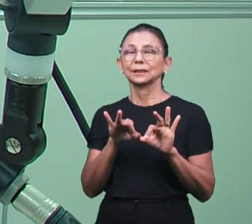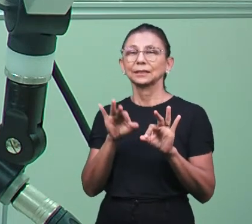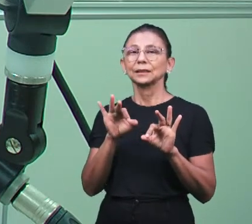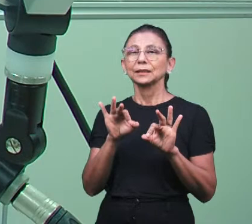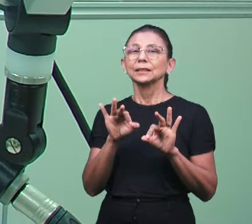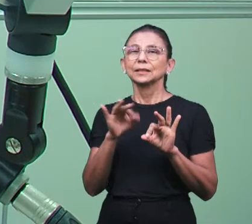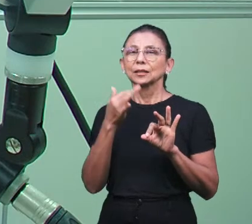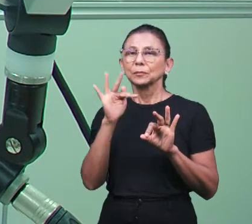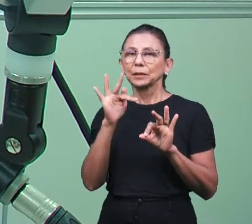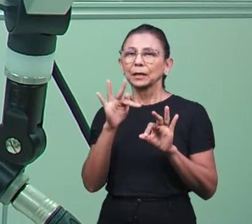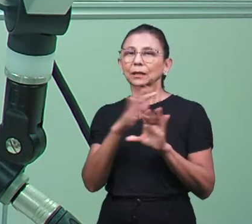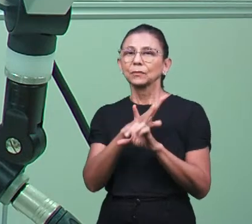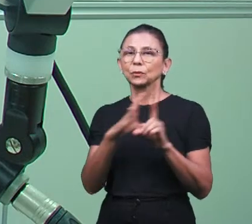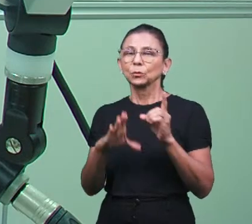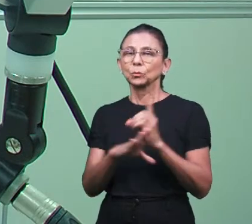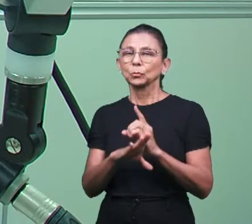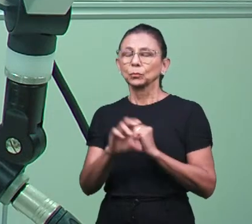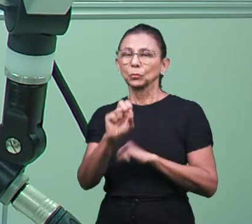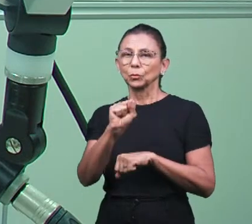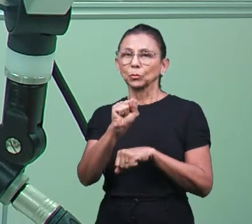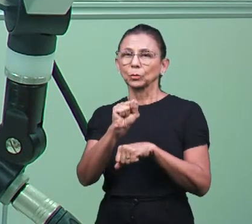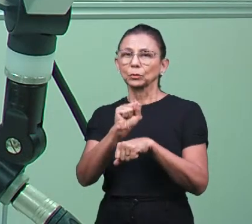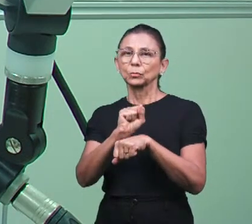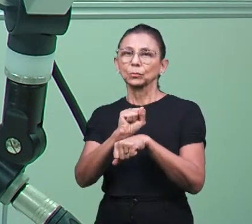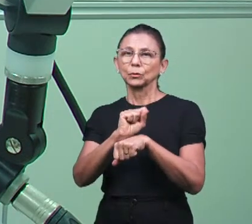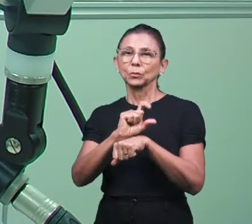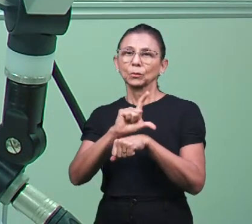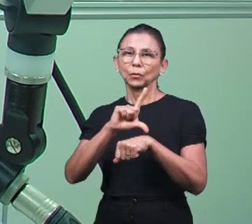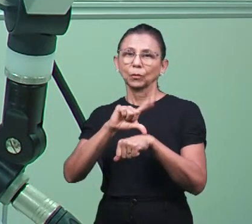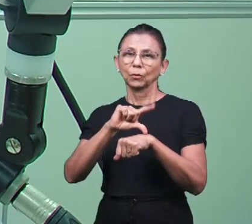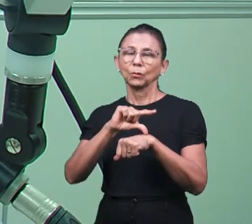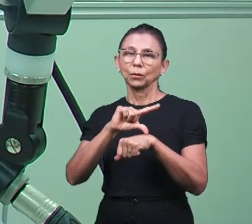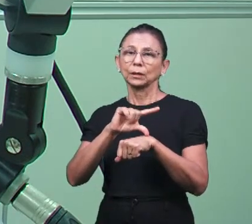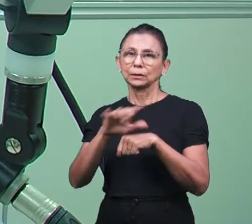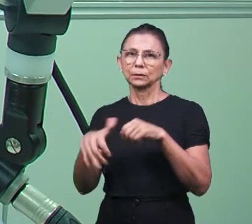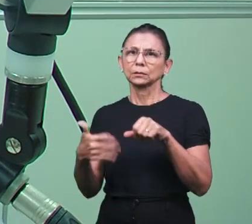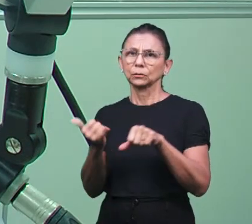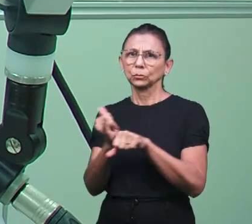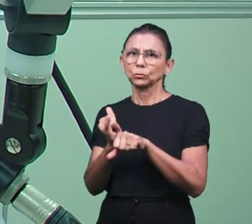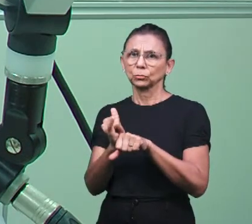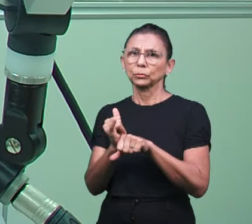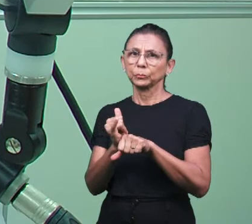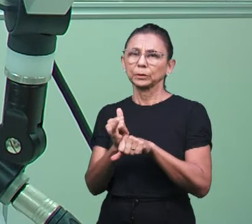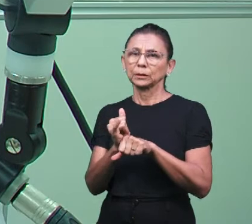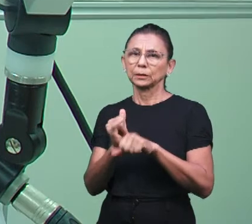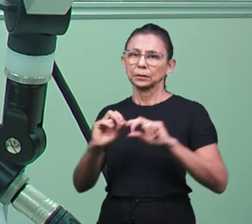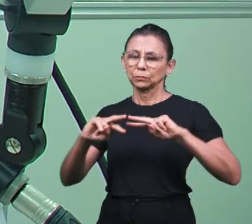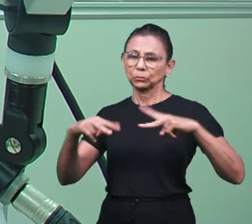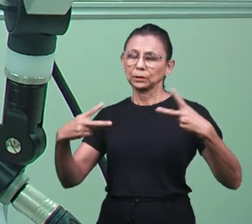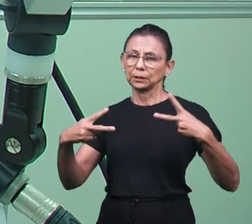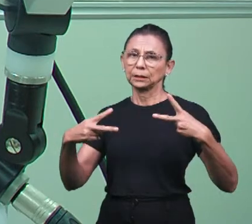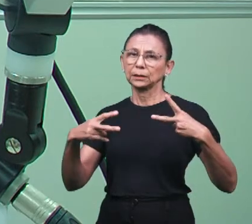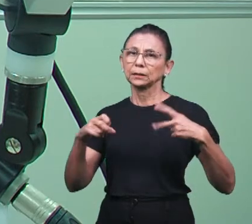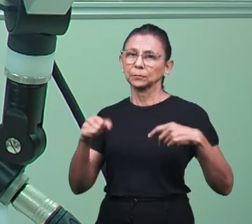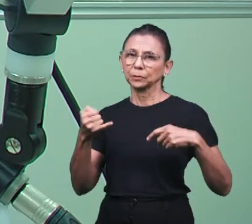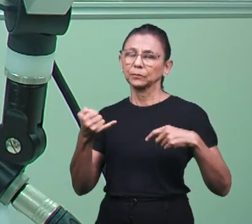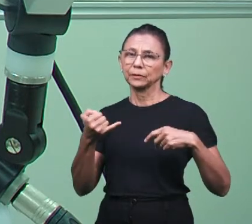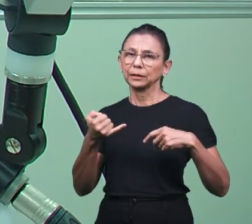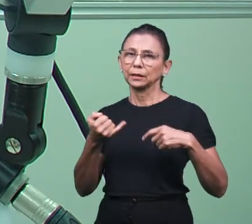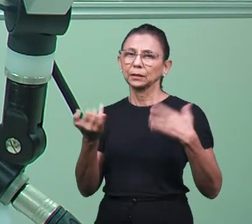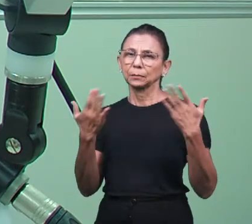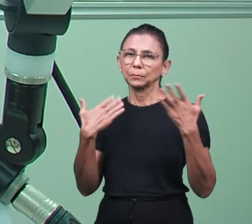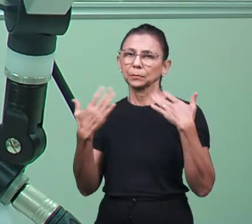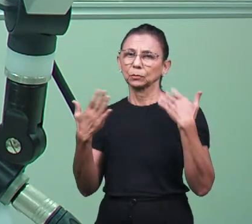pouquinho, às 20 horas, você assiste o culto no nosso canal no YouTube, aqui nesse link mesmo. Você já está conosco aqui nessa conversa,